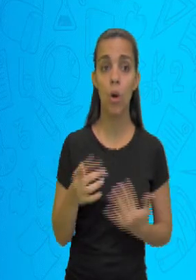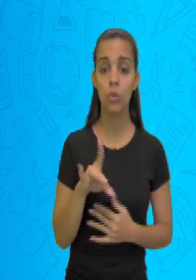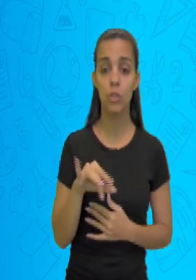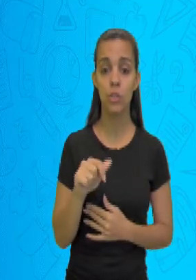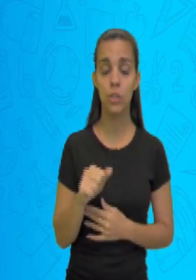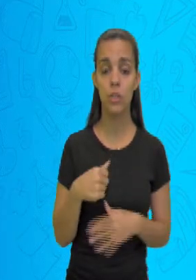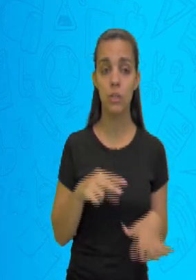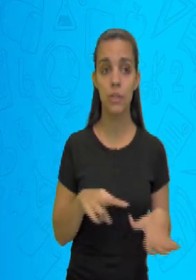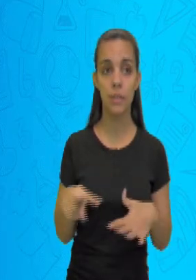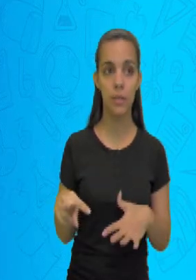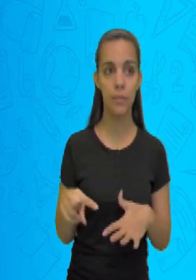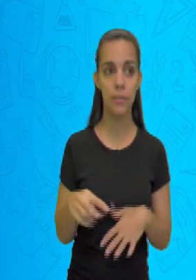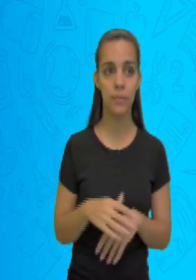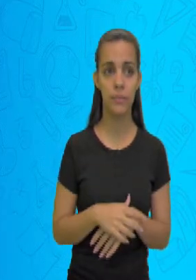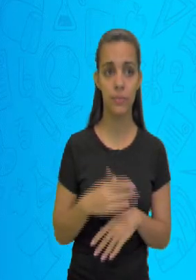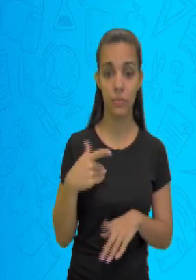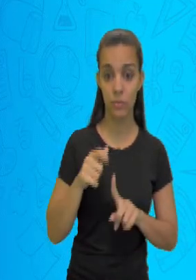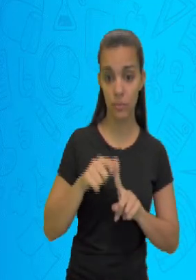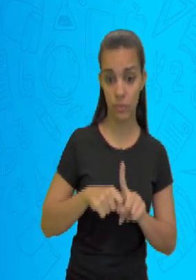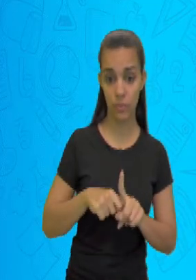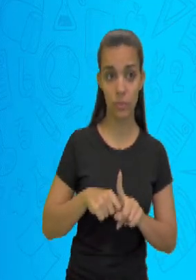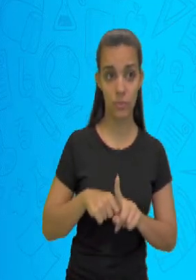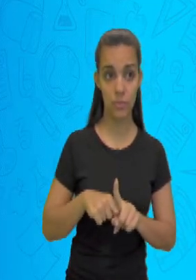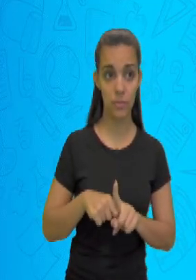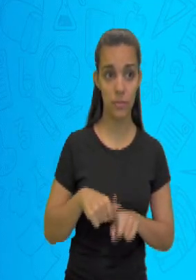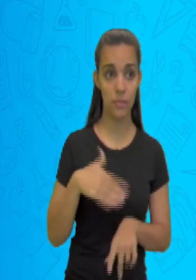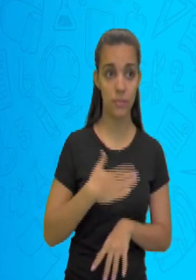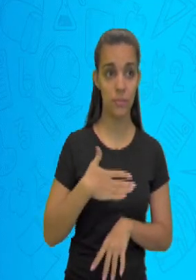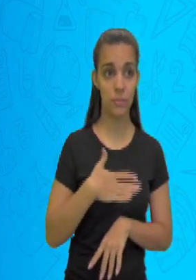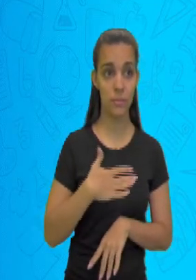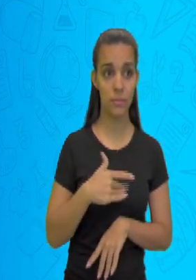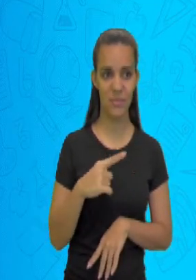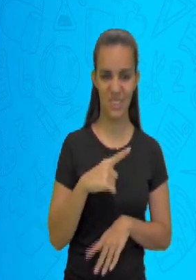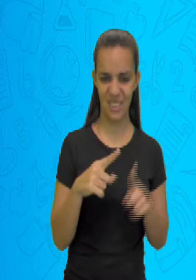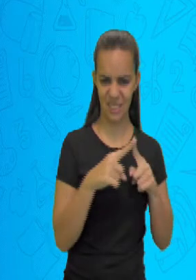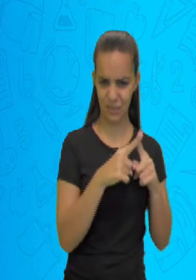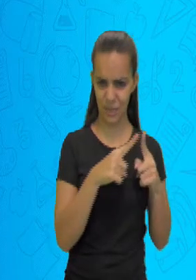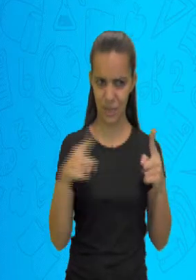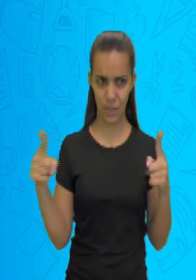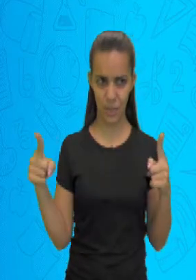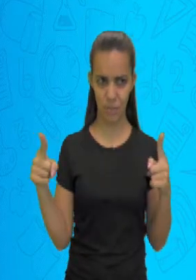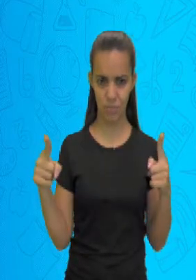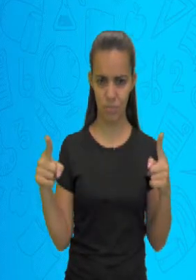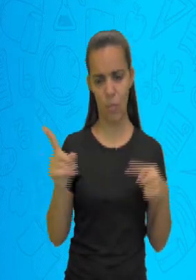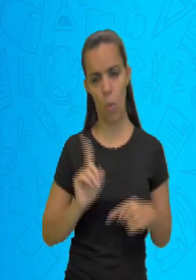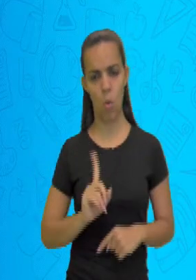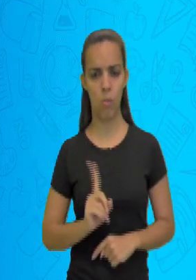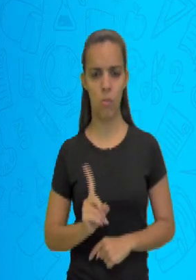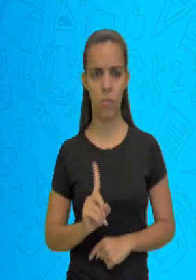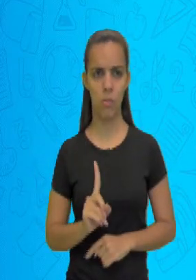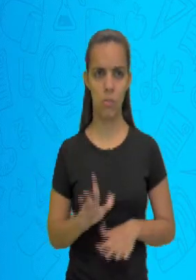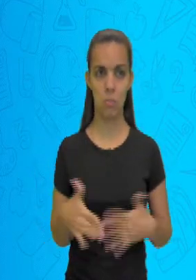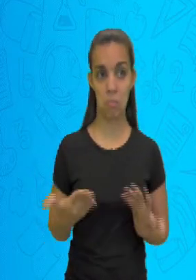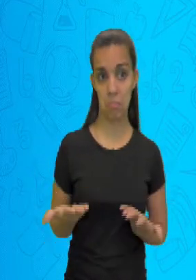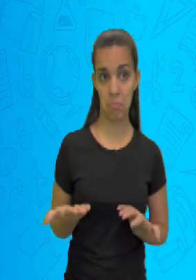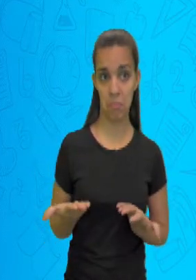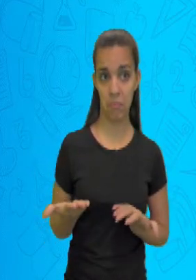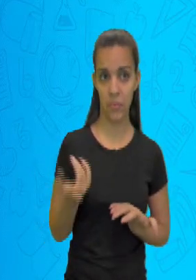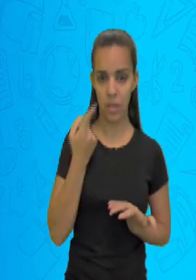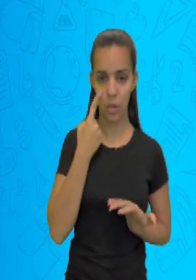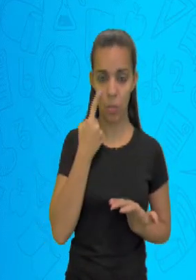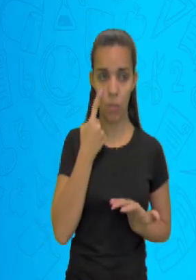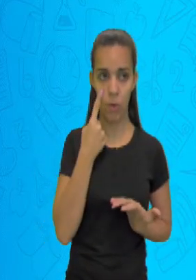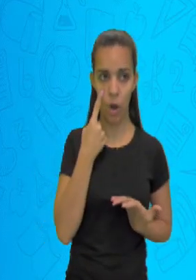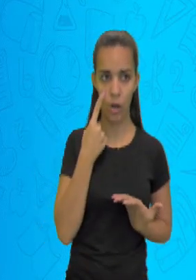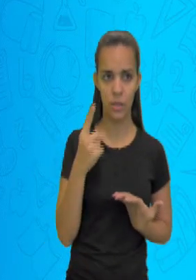O nosso mês teve a semana completa ou não? Não, olha só, o primeiro dia